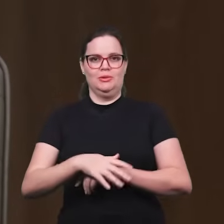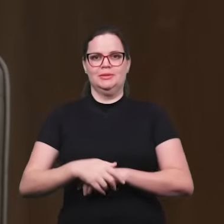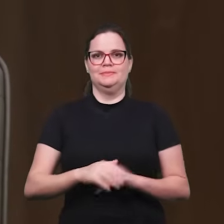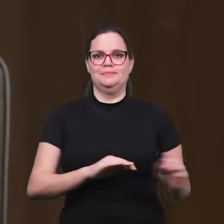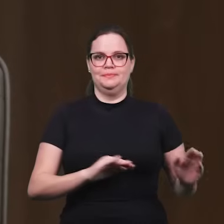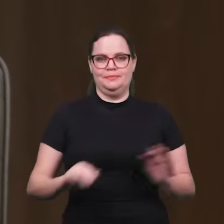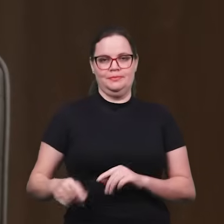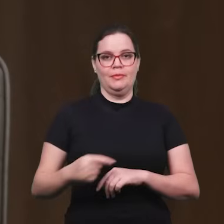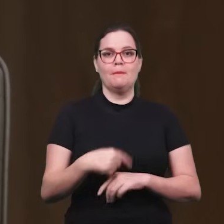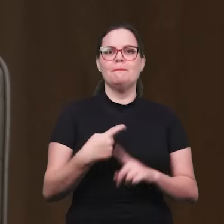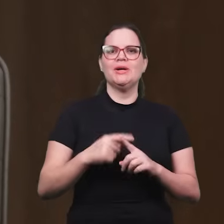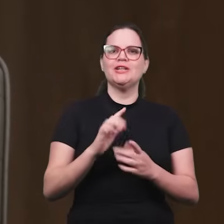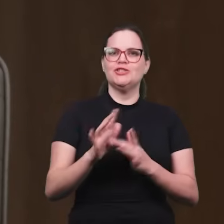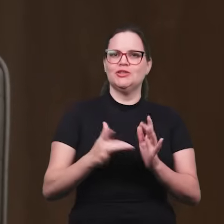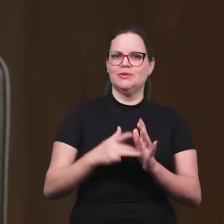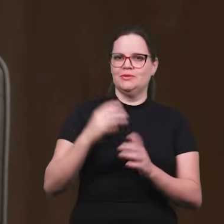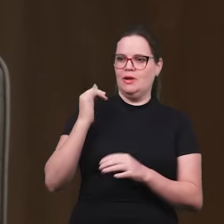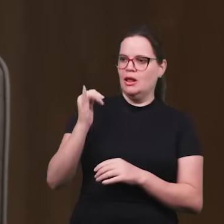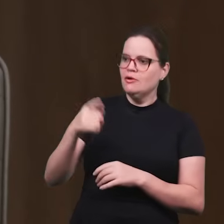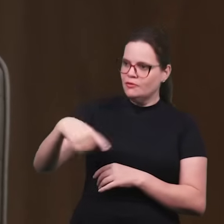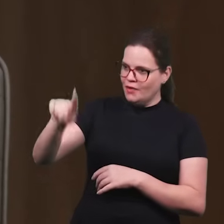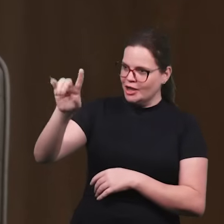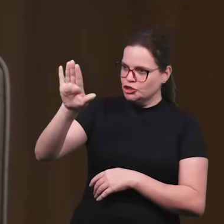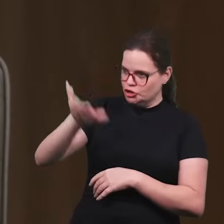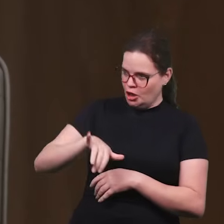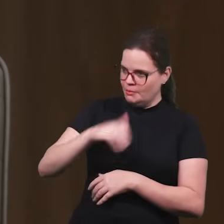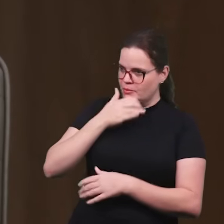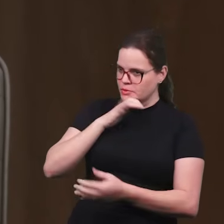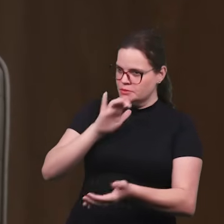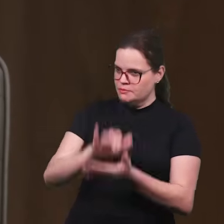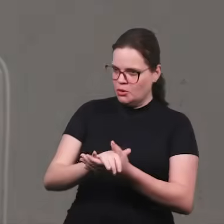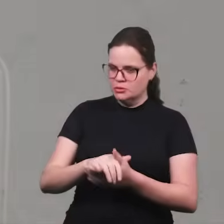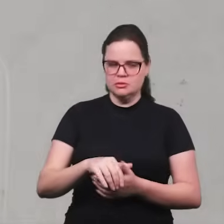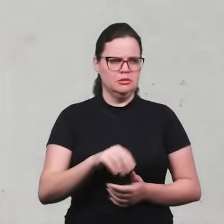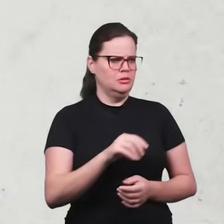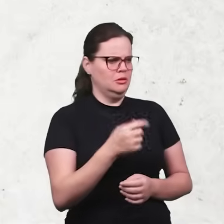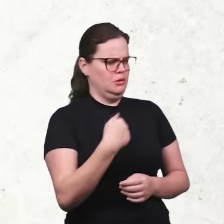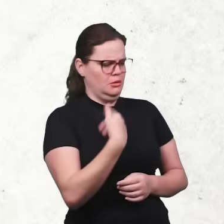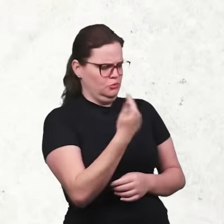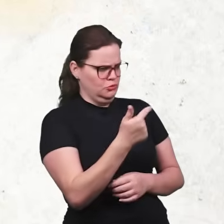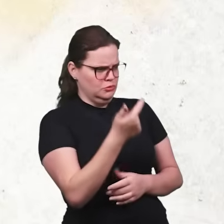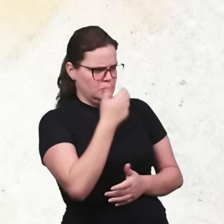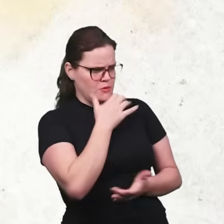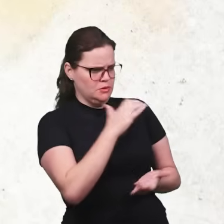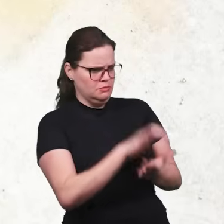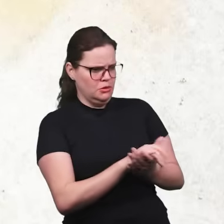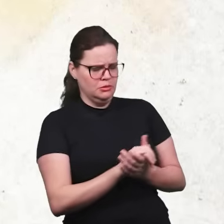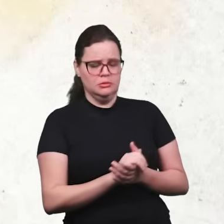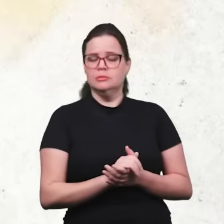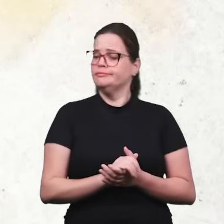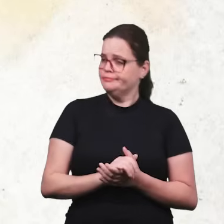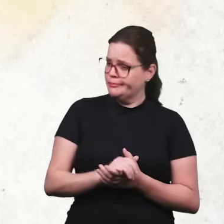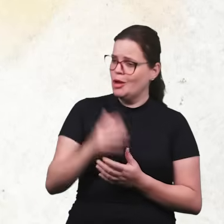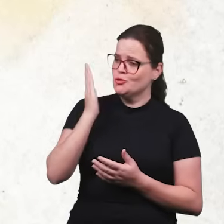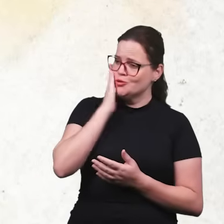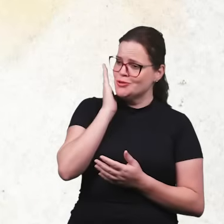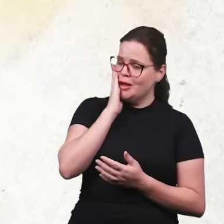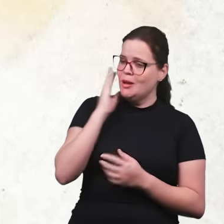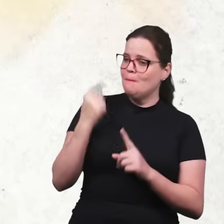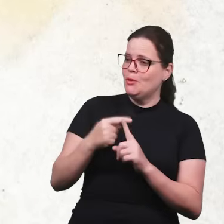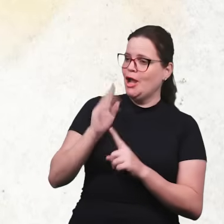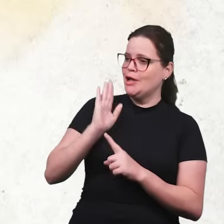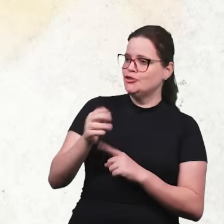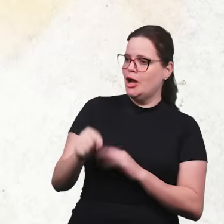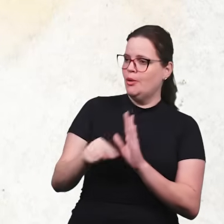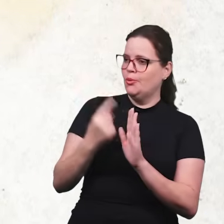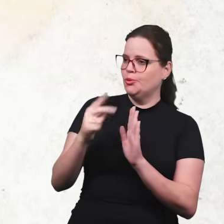ela, quando ela fala: não tenho marido, no 18 ela fala assim: porque tiveste 5 maridos e o que agora tens não